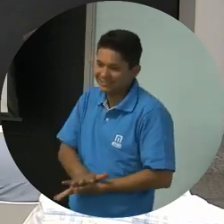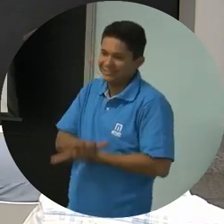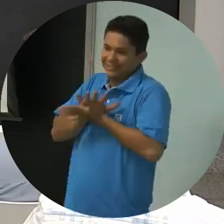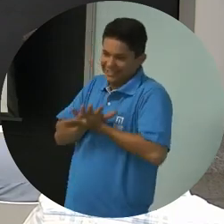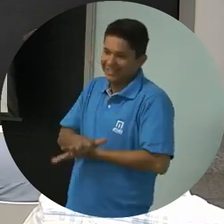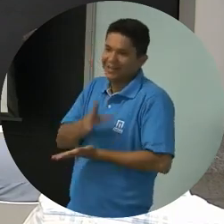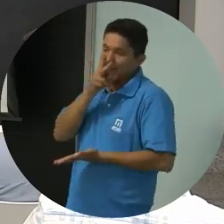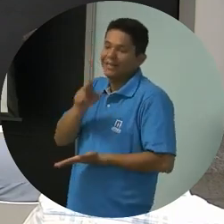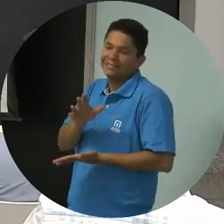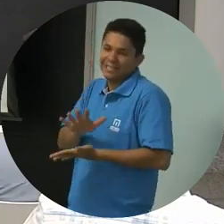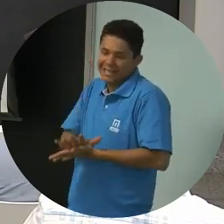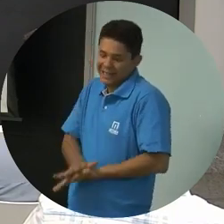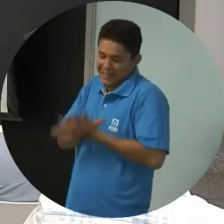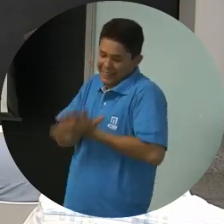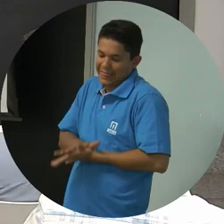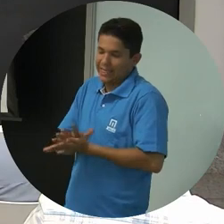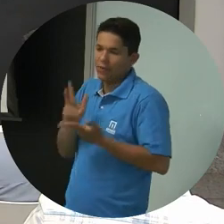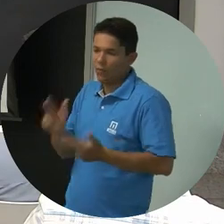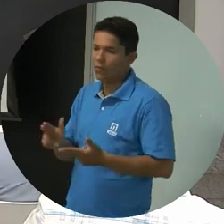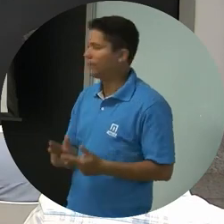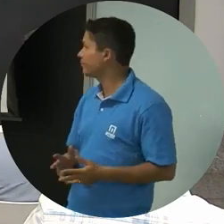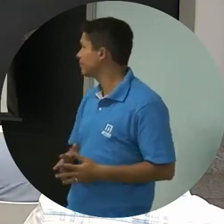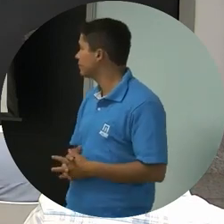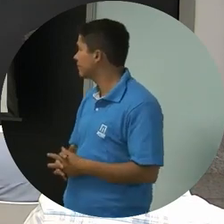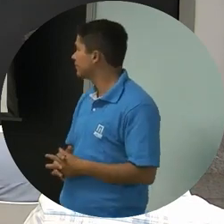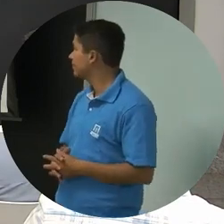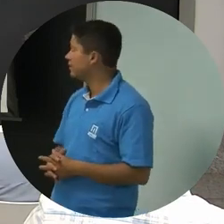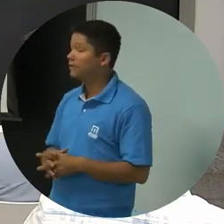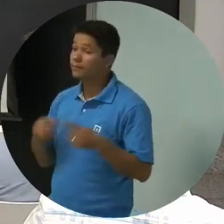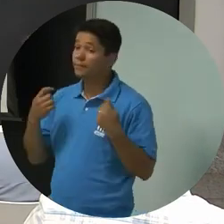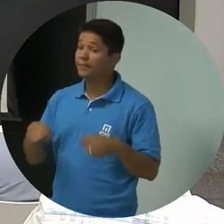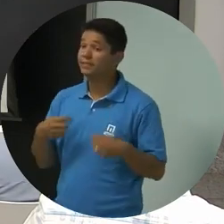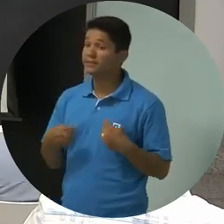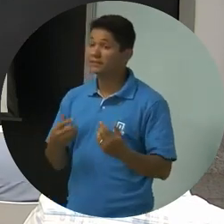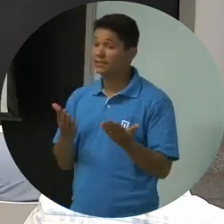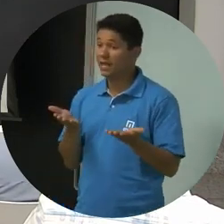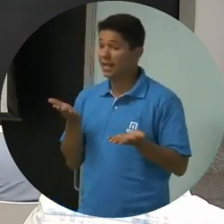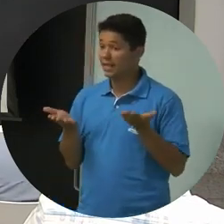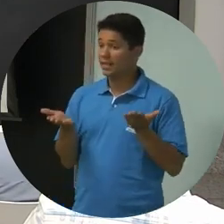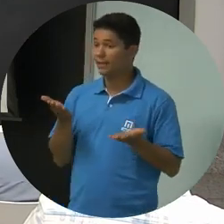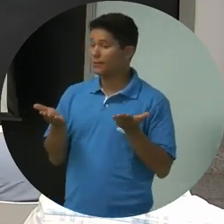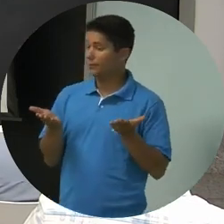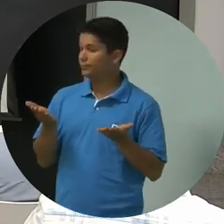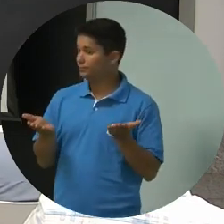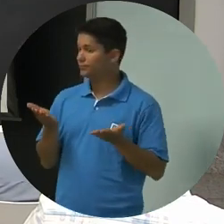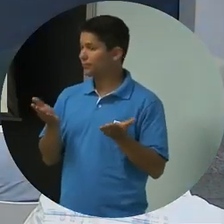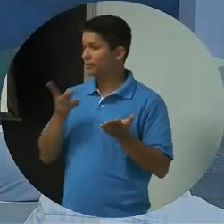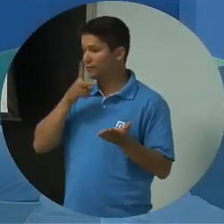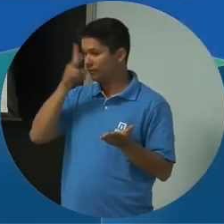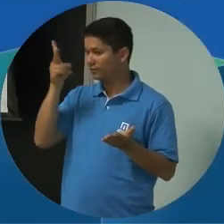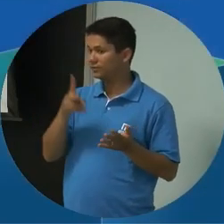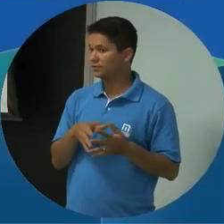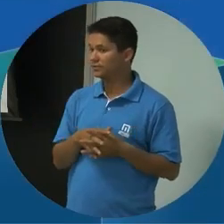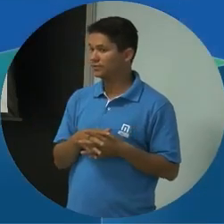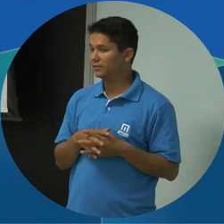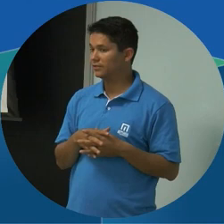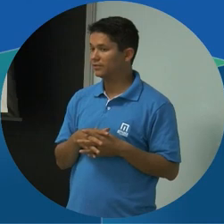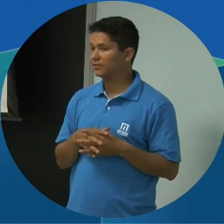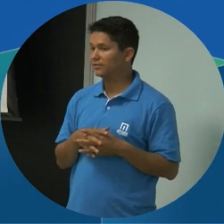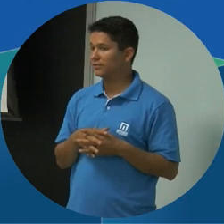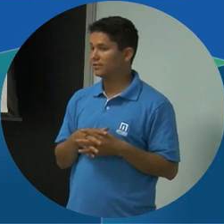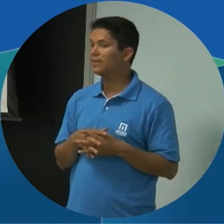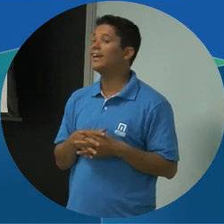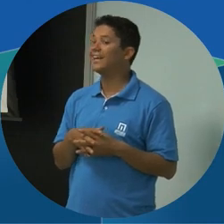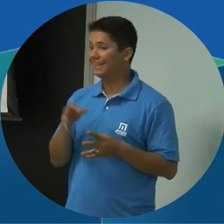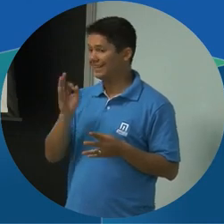estão sendo aplicados contra mim. Então, o que acontece? A gente tem que ter um equilíbrio de forças aqui. Ou seja,